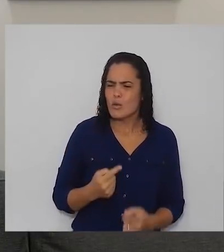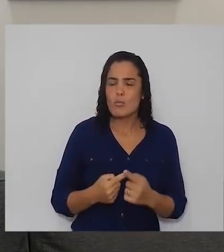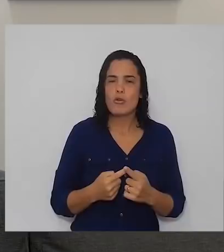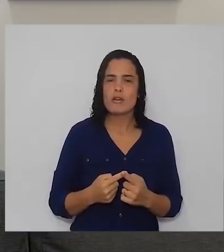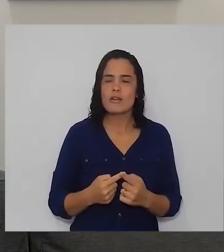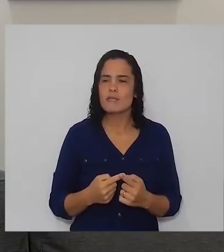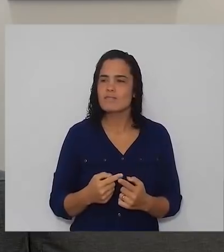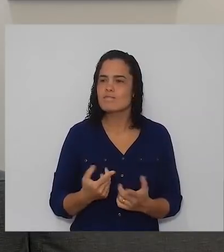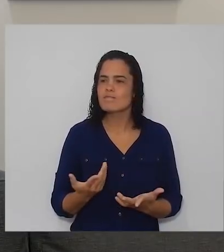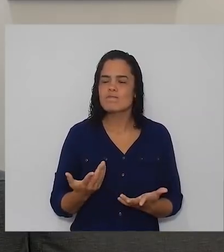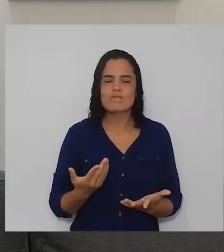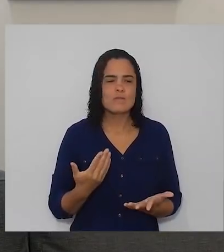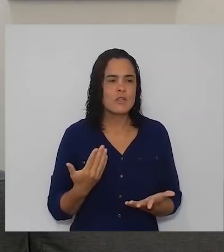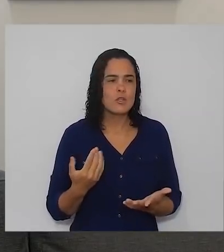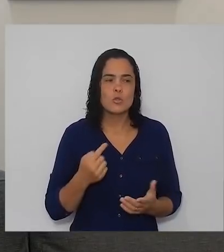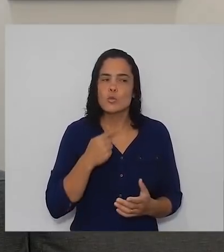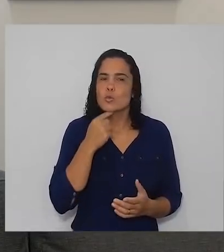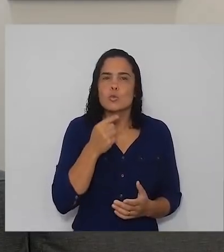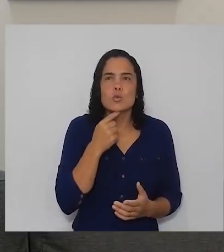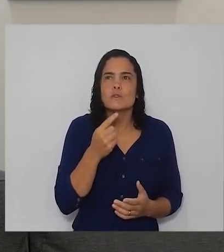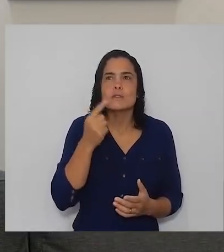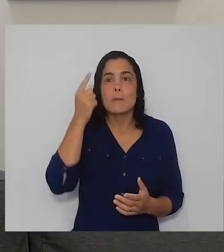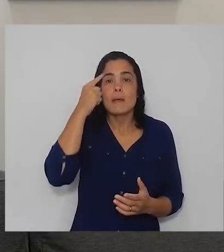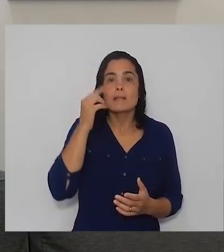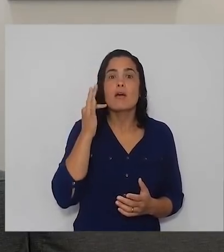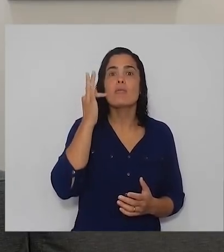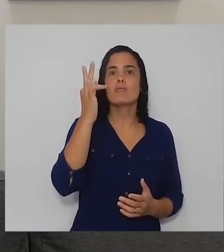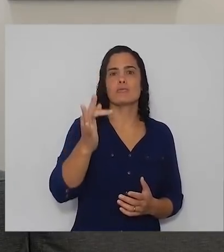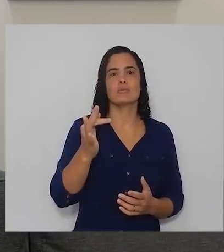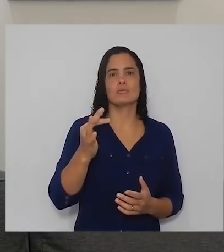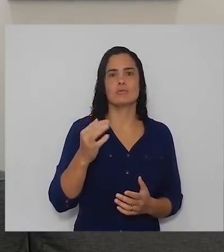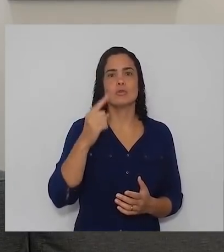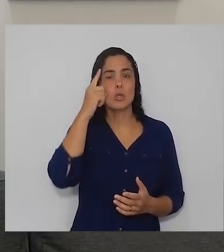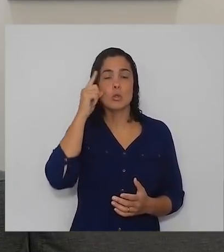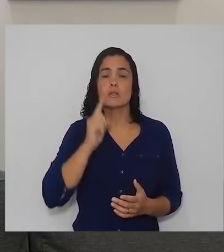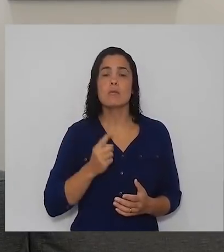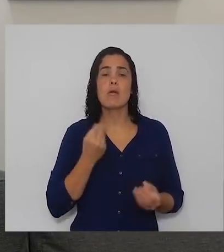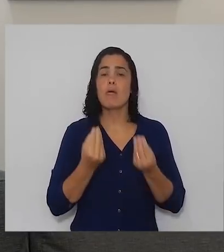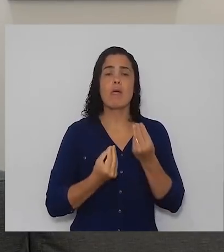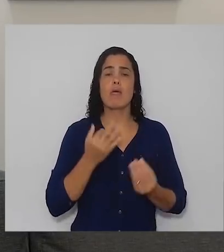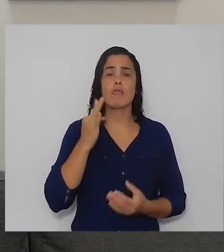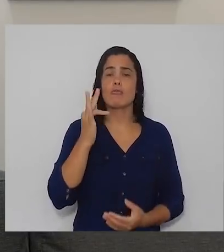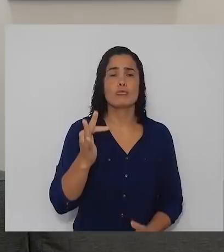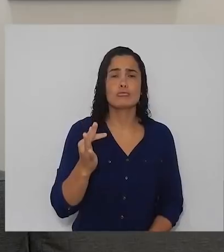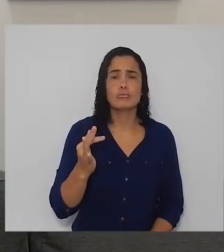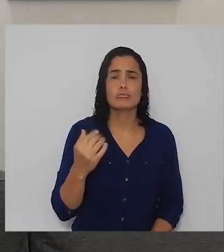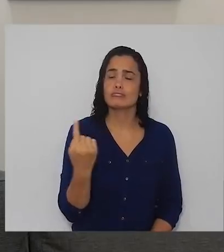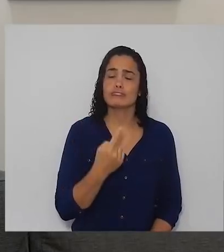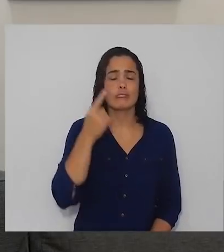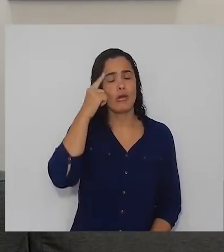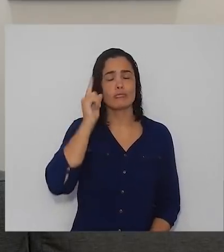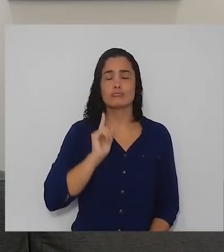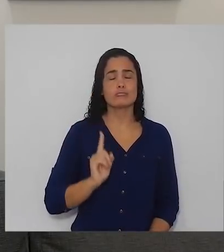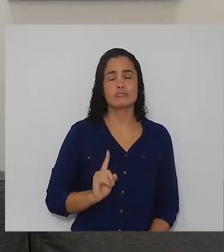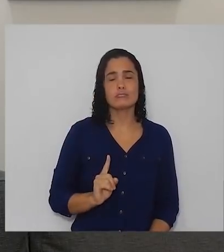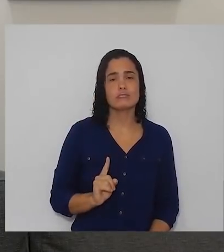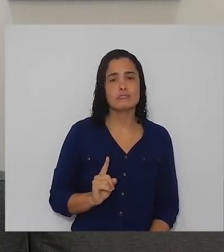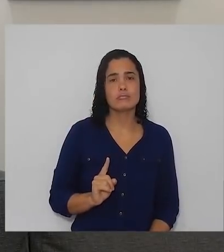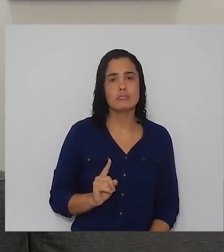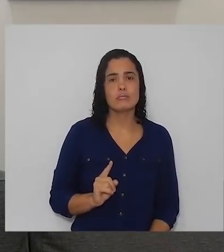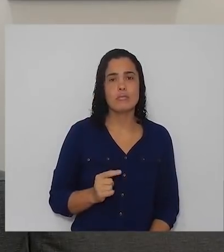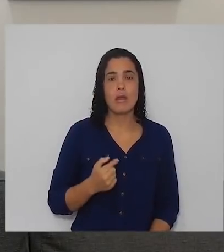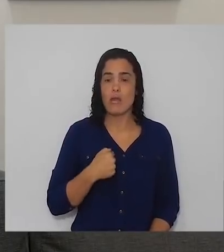tão limitada a um período tão pequeno de tempo. A gente não sabe o que será o dia de amanhã, eu não sei o que será daqui para